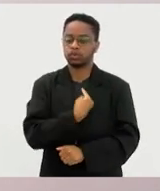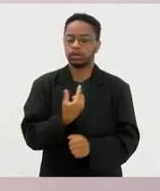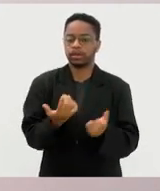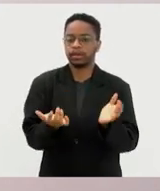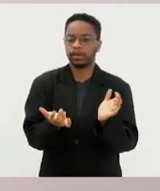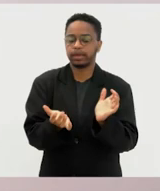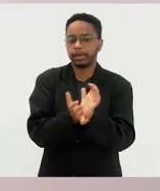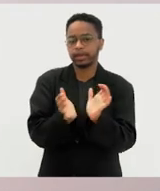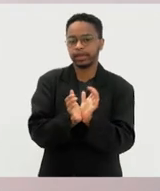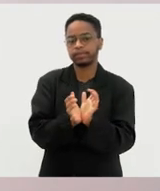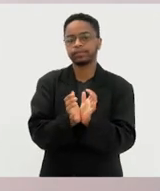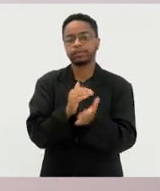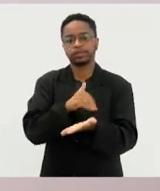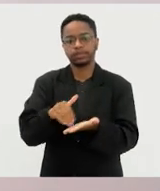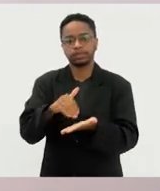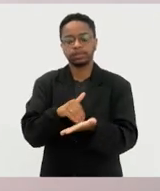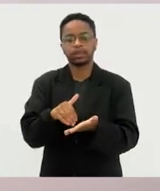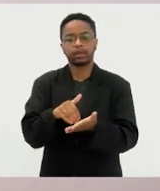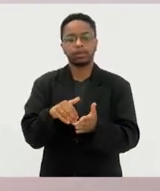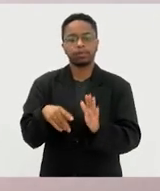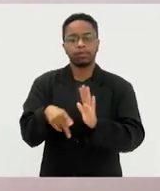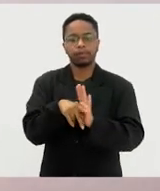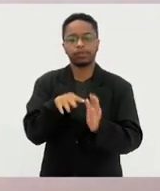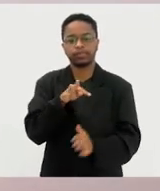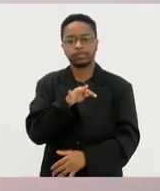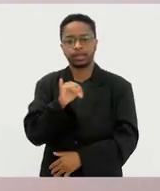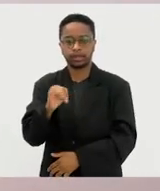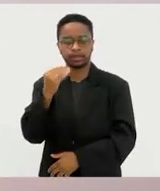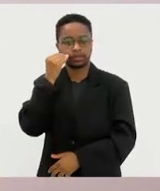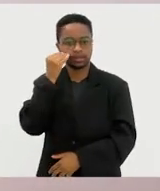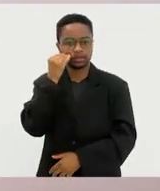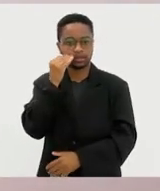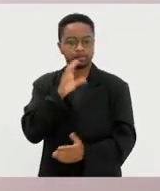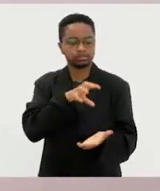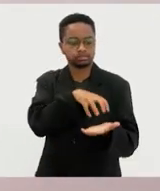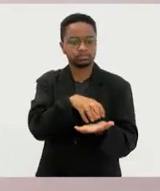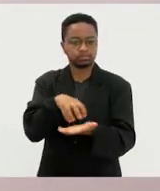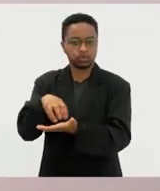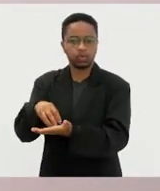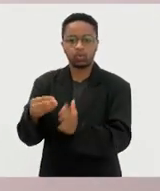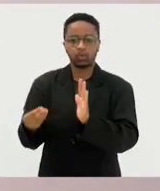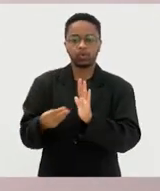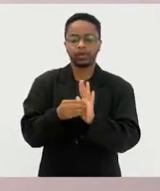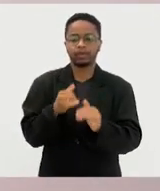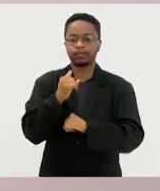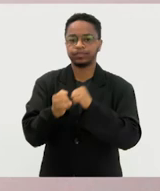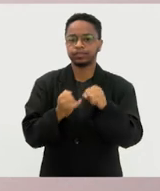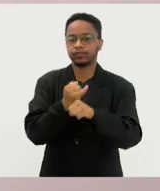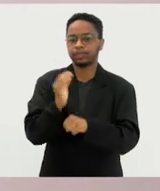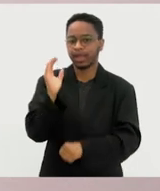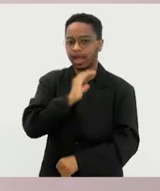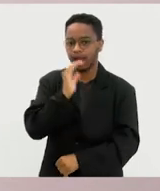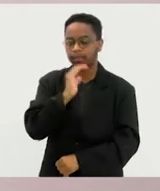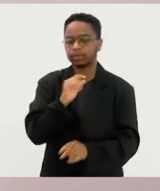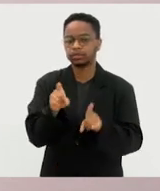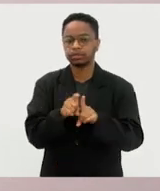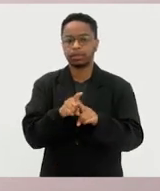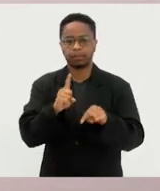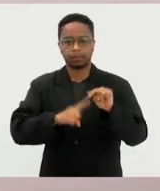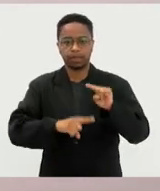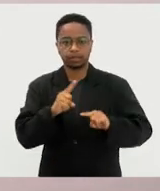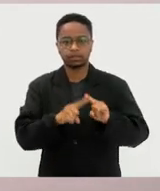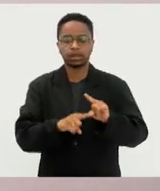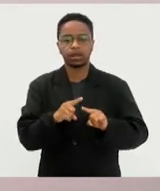Subsecretaria de Tecnologia da Informação, dotar essas unidades aí de uma internet mais rápida, de equipamentos que possam permitir